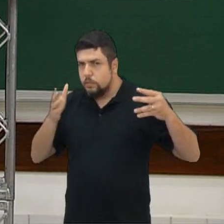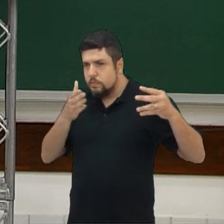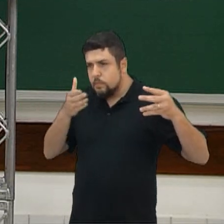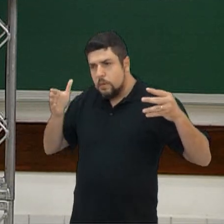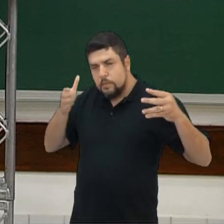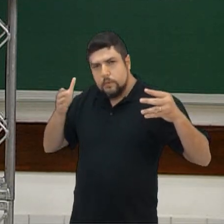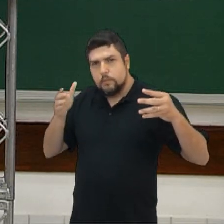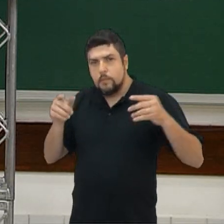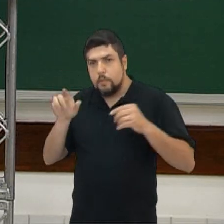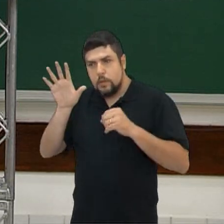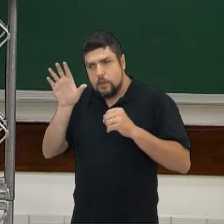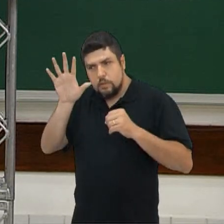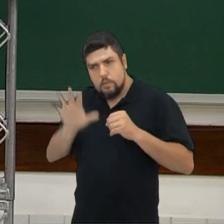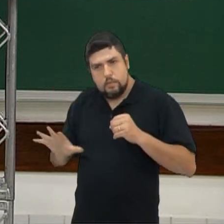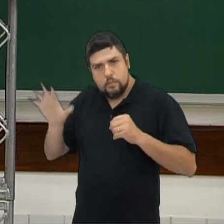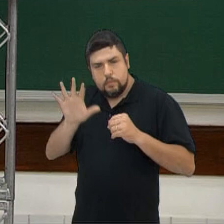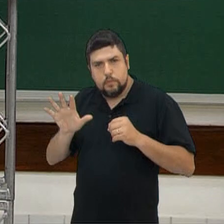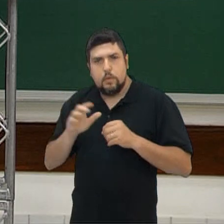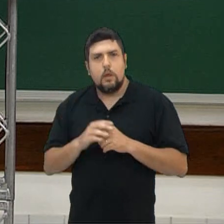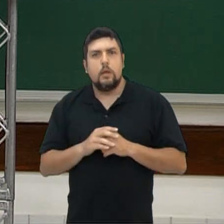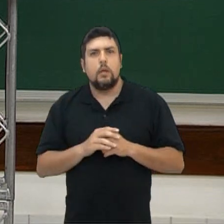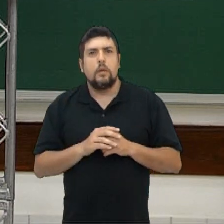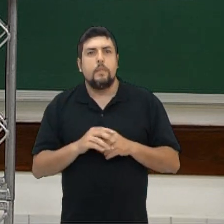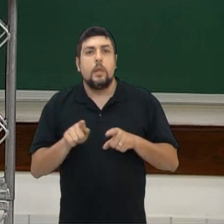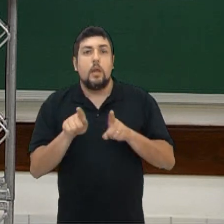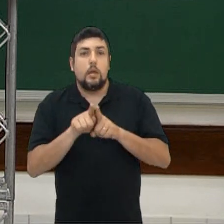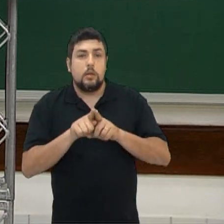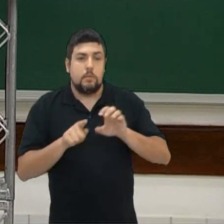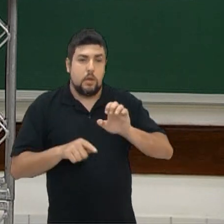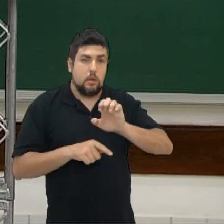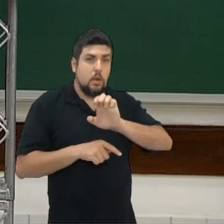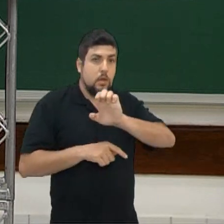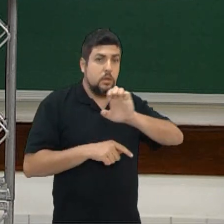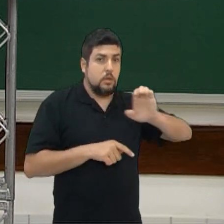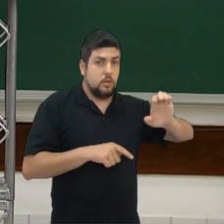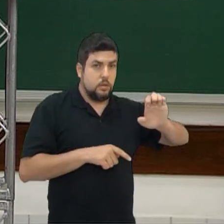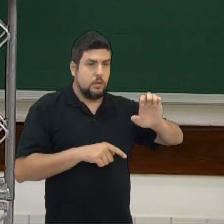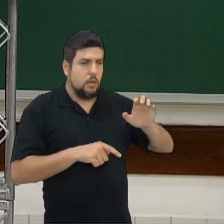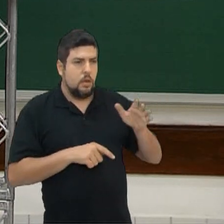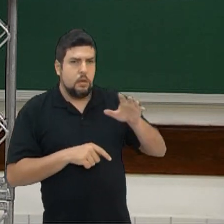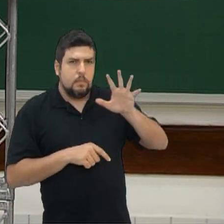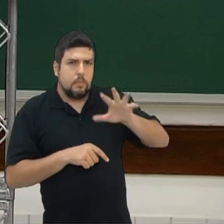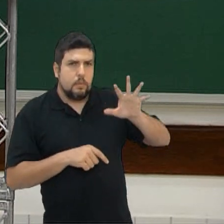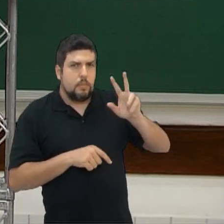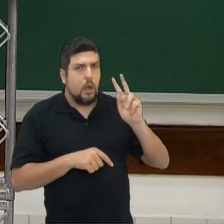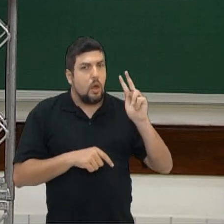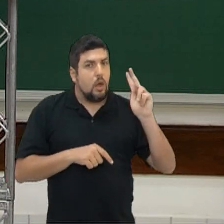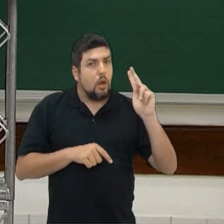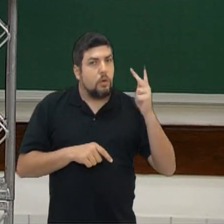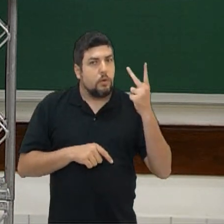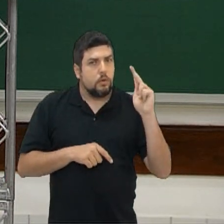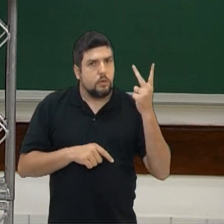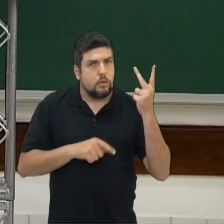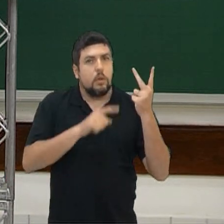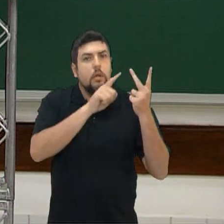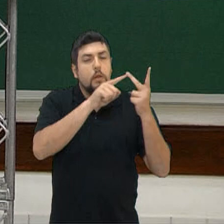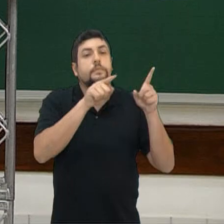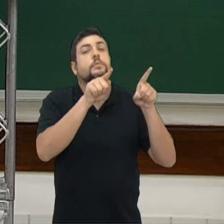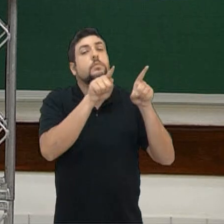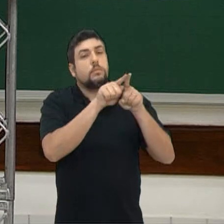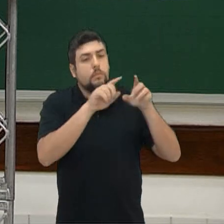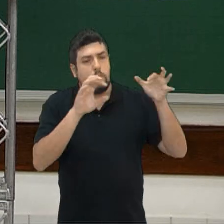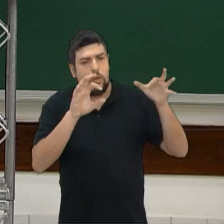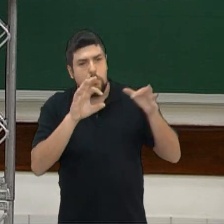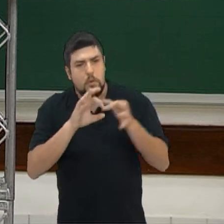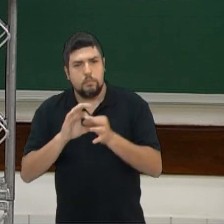mais lá para o lado direito, nós também temos no lado esquerdo, bem ali em cima, o hidrogênio, que também faz ligação covalente.